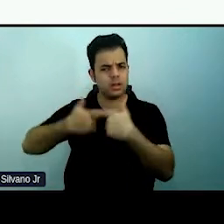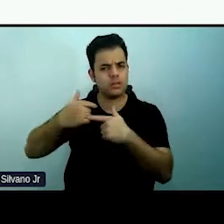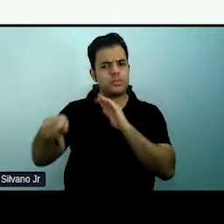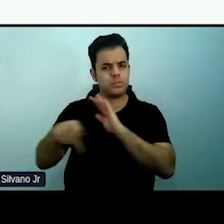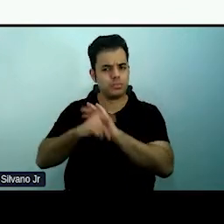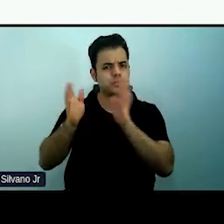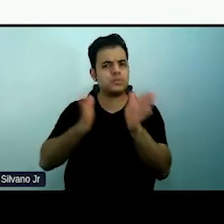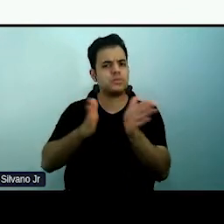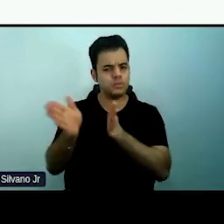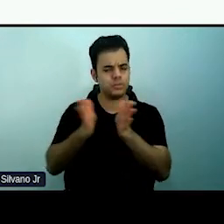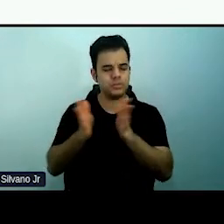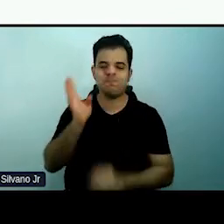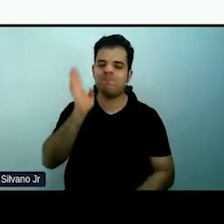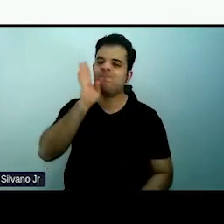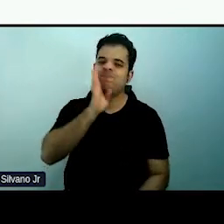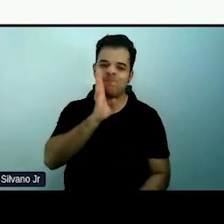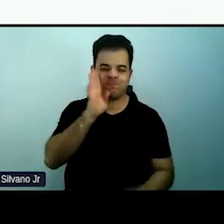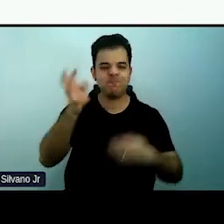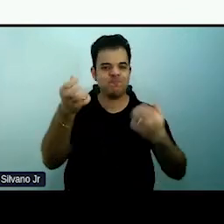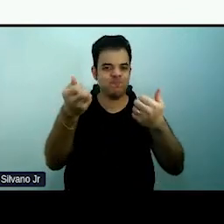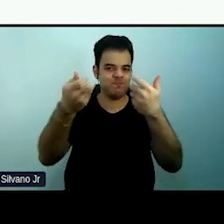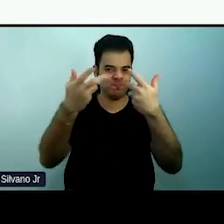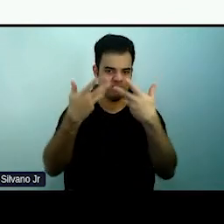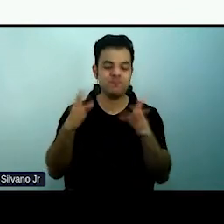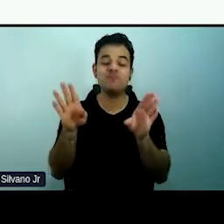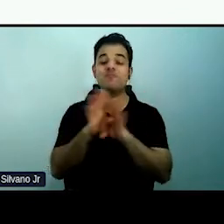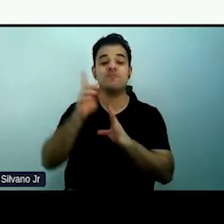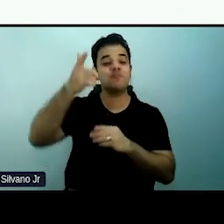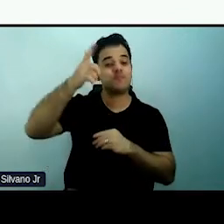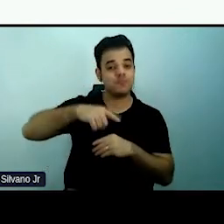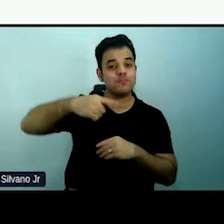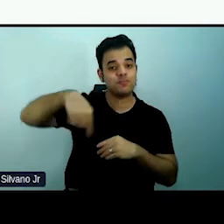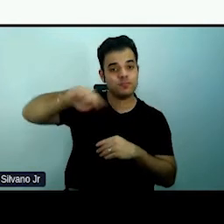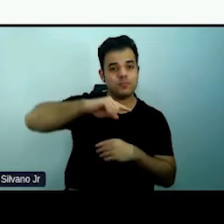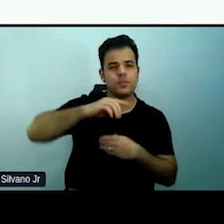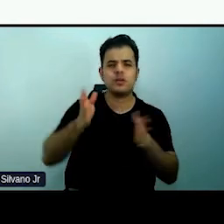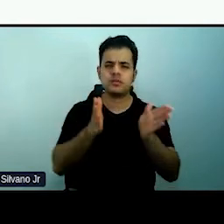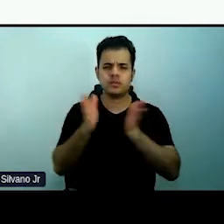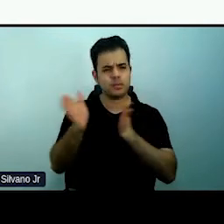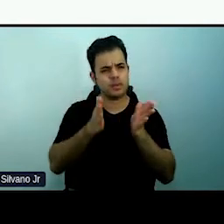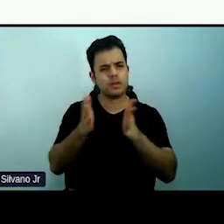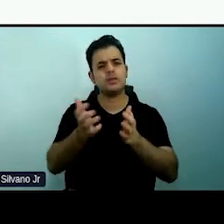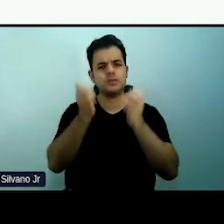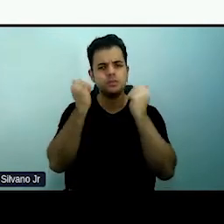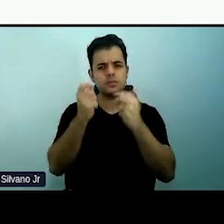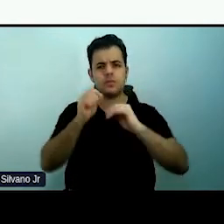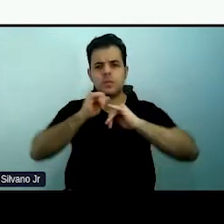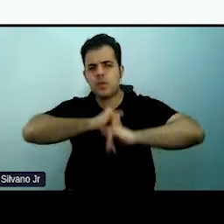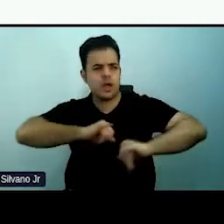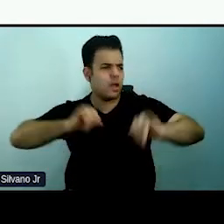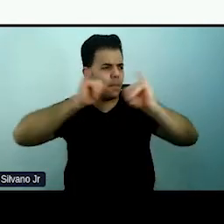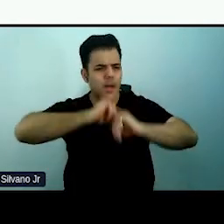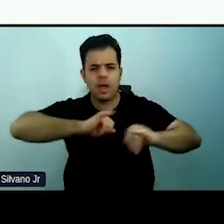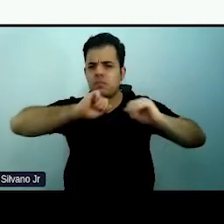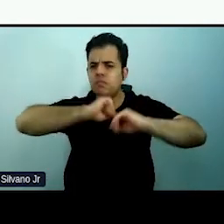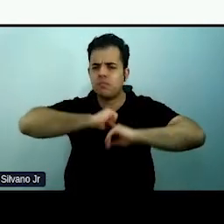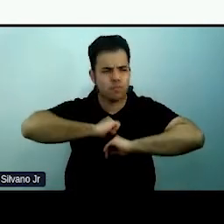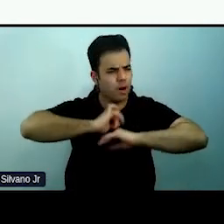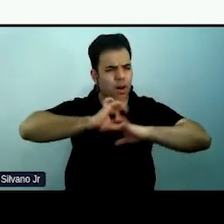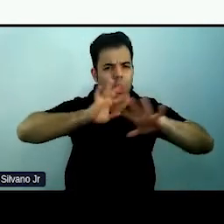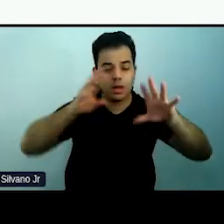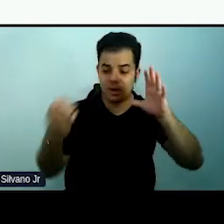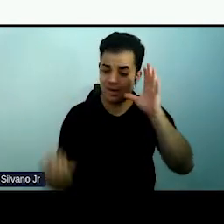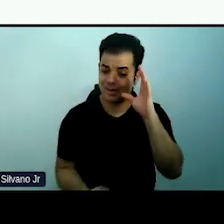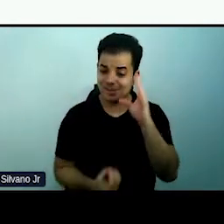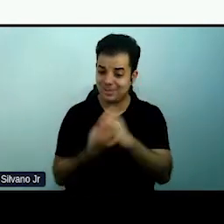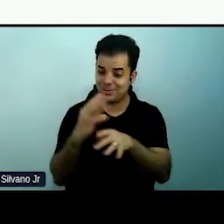foi muito bacana. E aí também a gente, né, falando de acessibilidade, fomentando o tema, a gente chegou na criação de um grupo